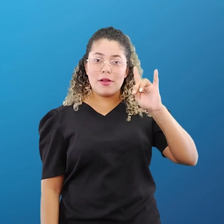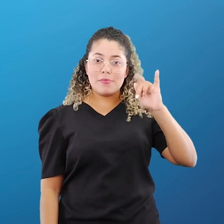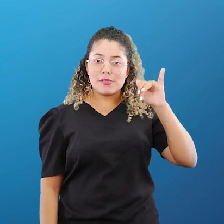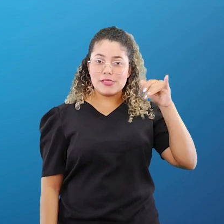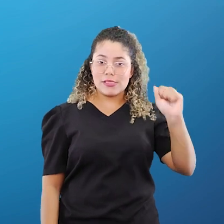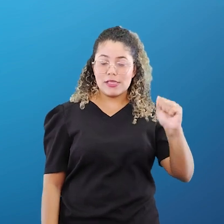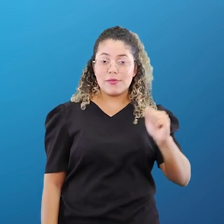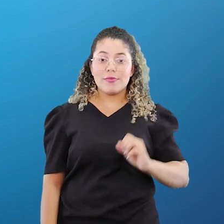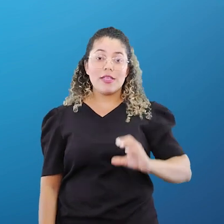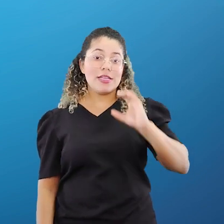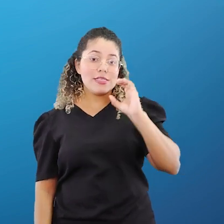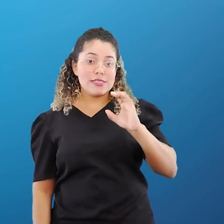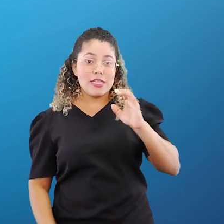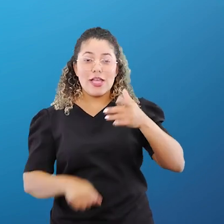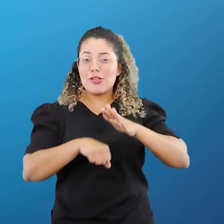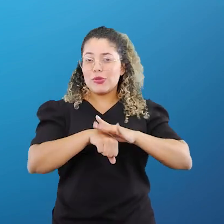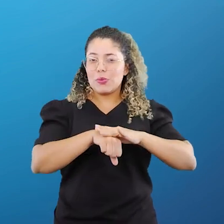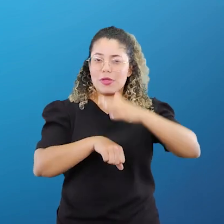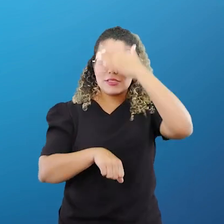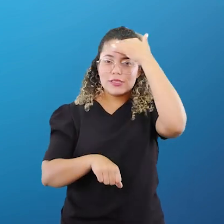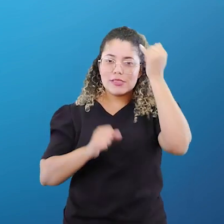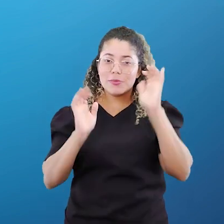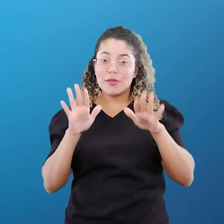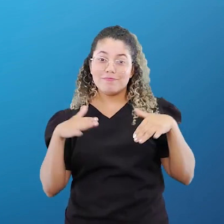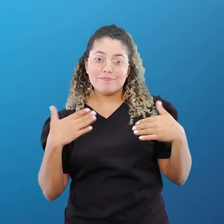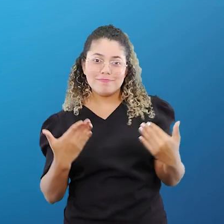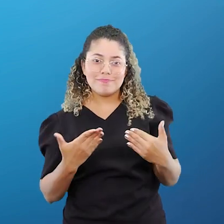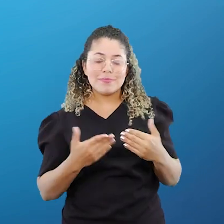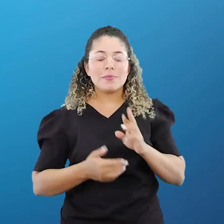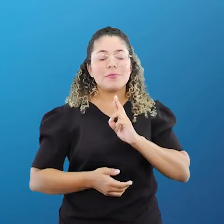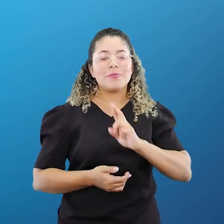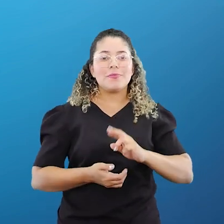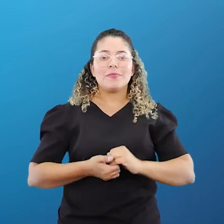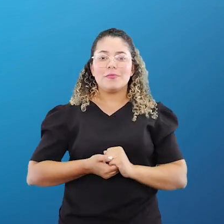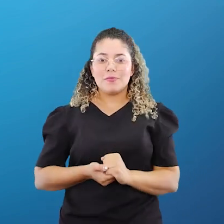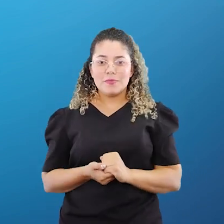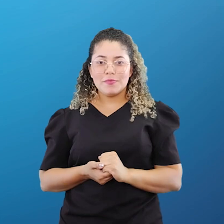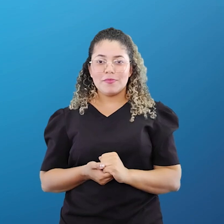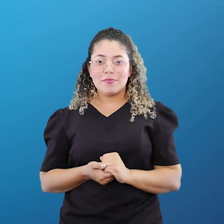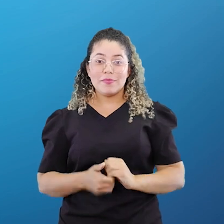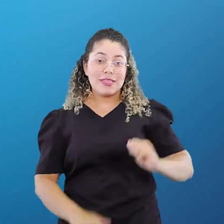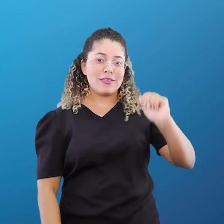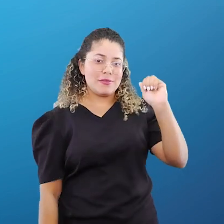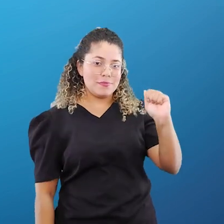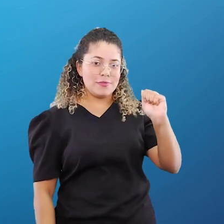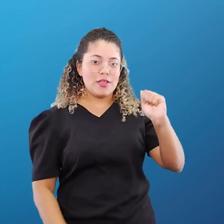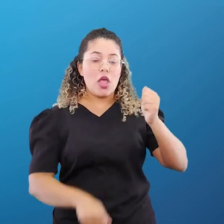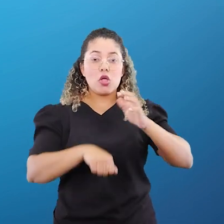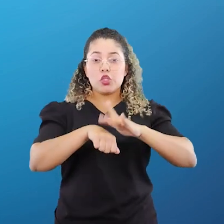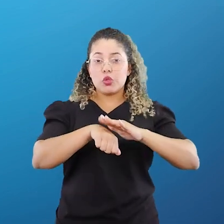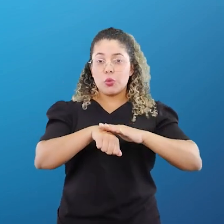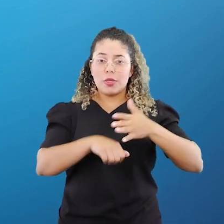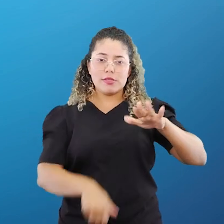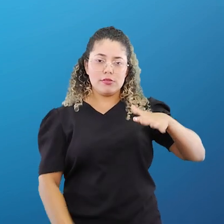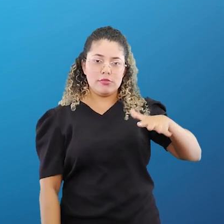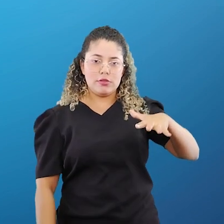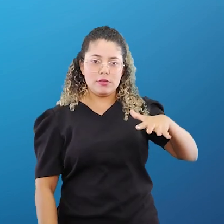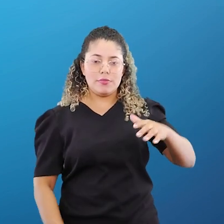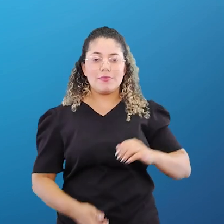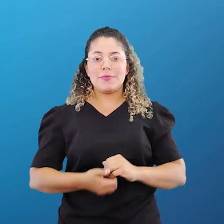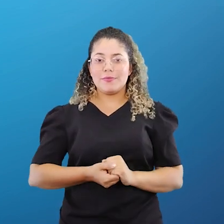epilepsia. Letra C, doença de Alzheimer. Qual é a nossa resposta? Letra A, doença de Parkinson.